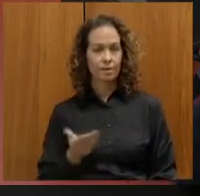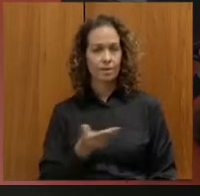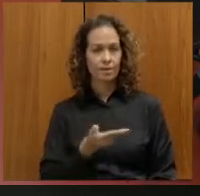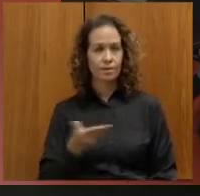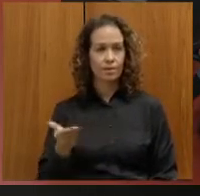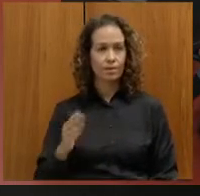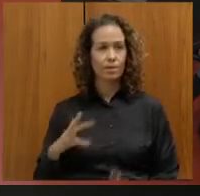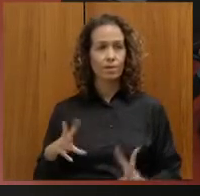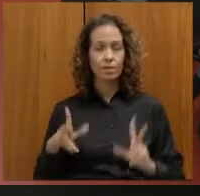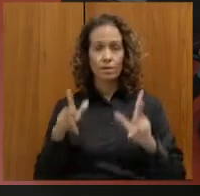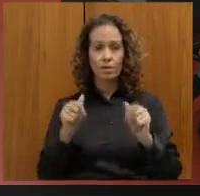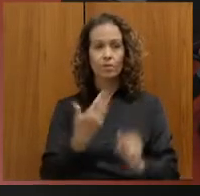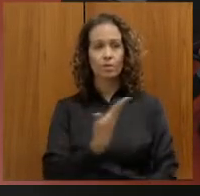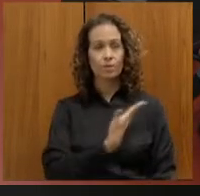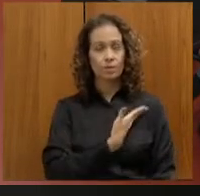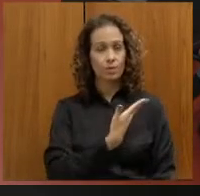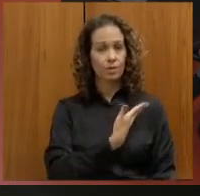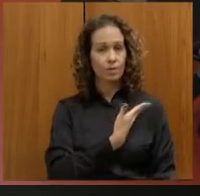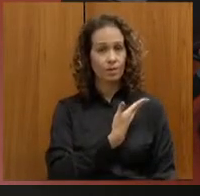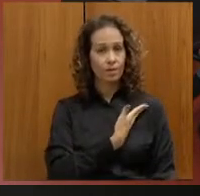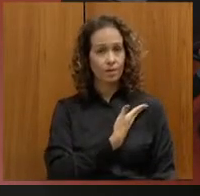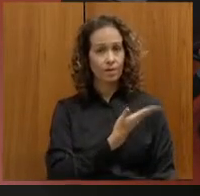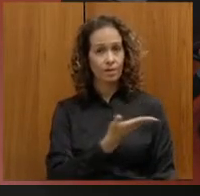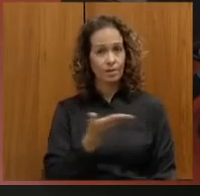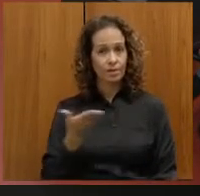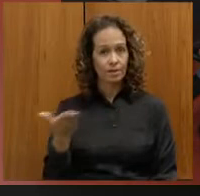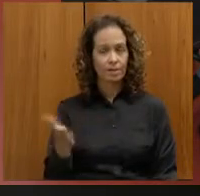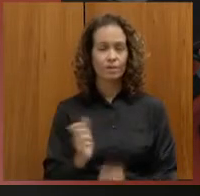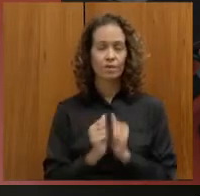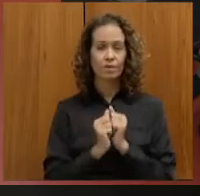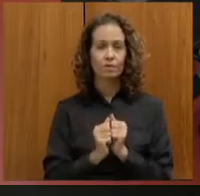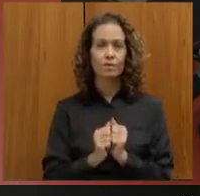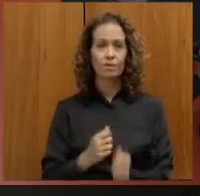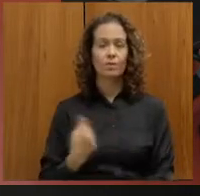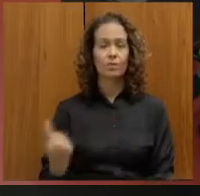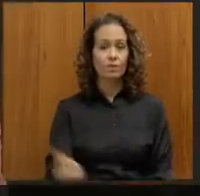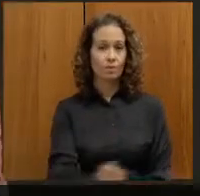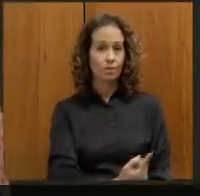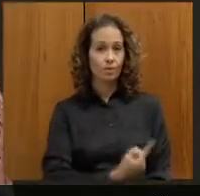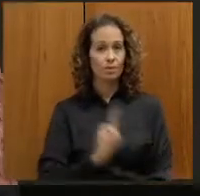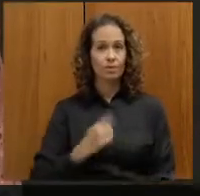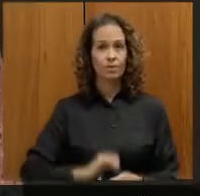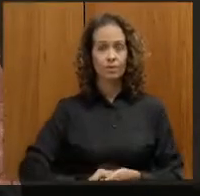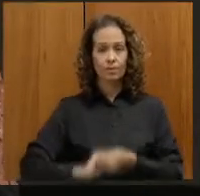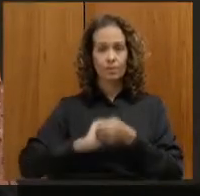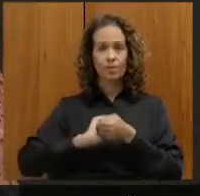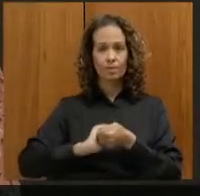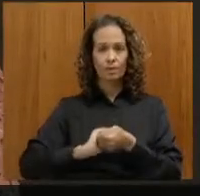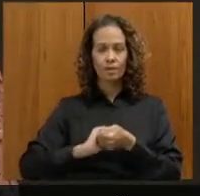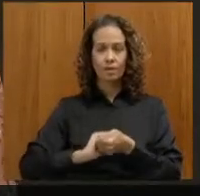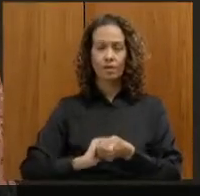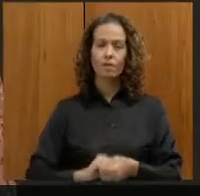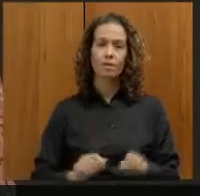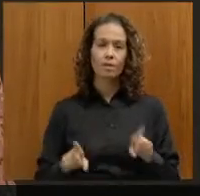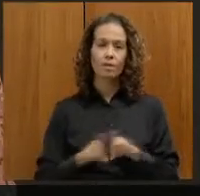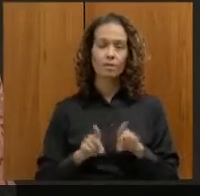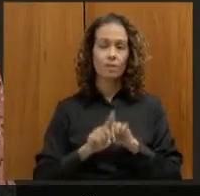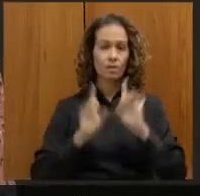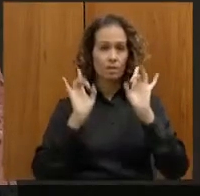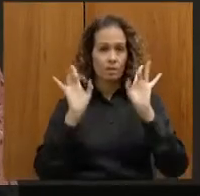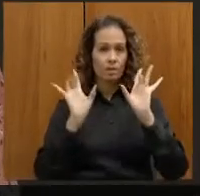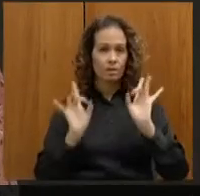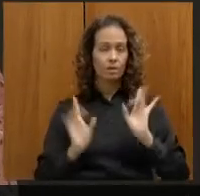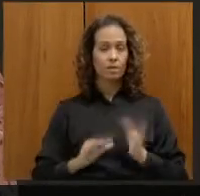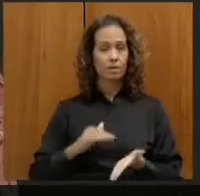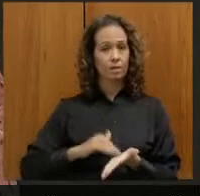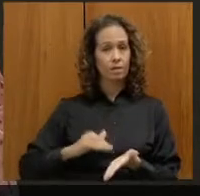e cumprimentar todos os colegas que estão aqui conosco cumprimentar também de forma muito especial nosso querido